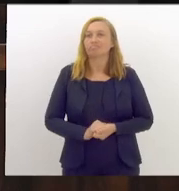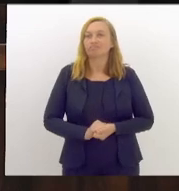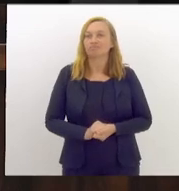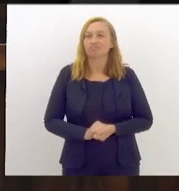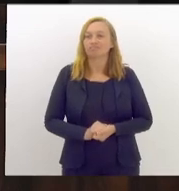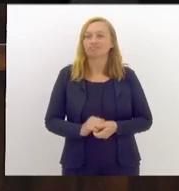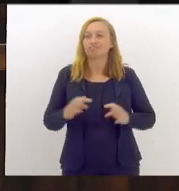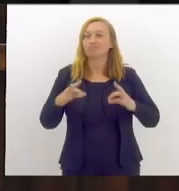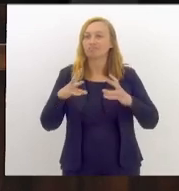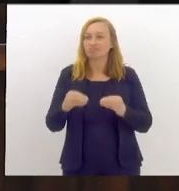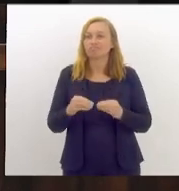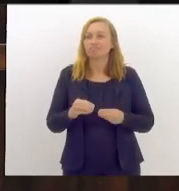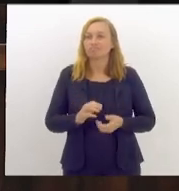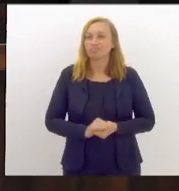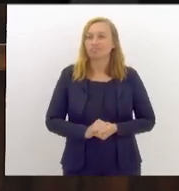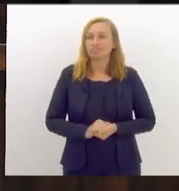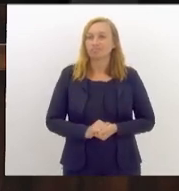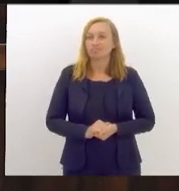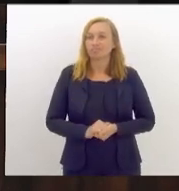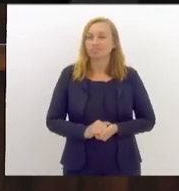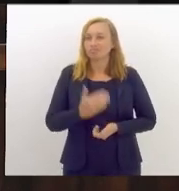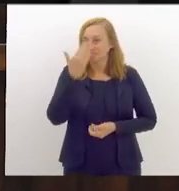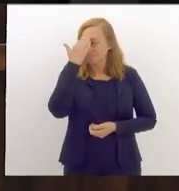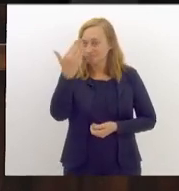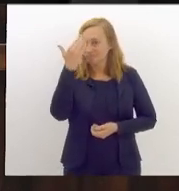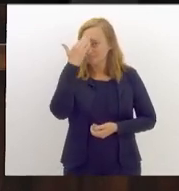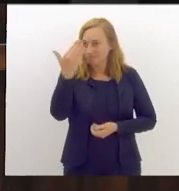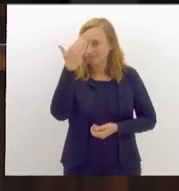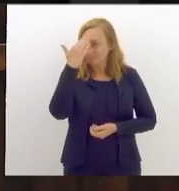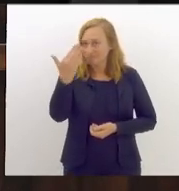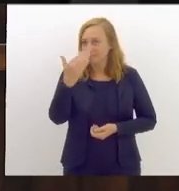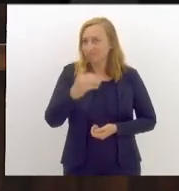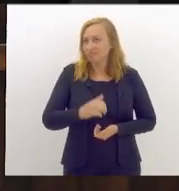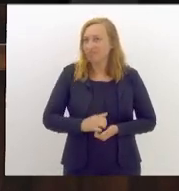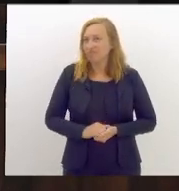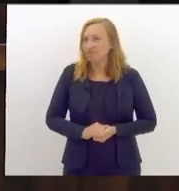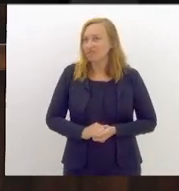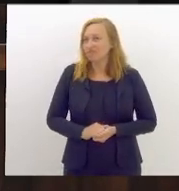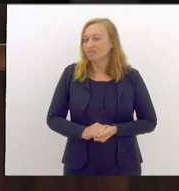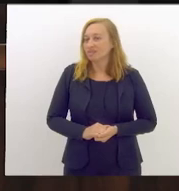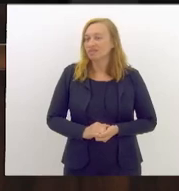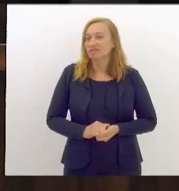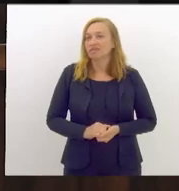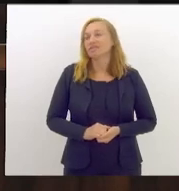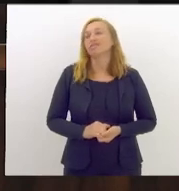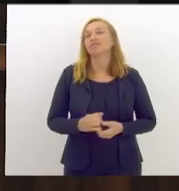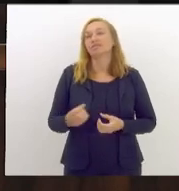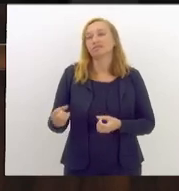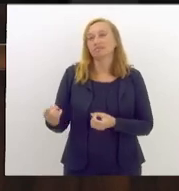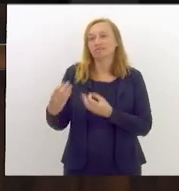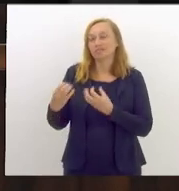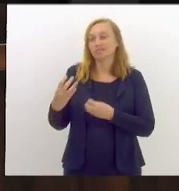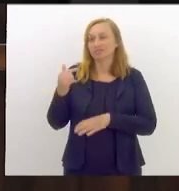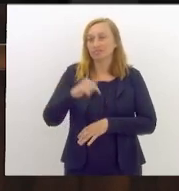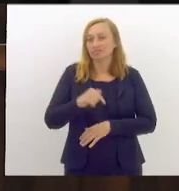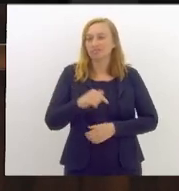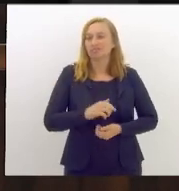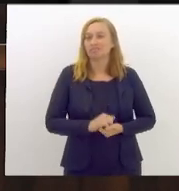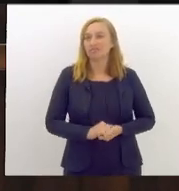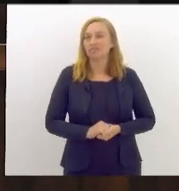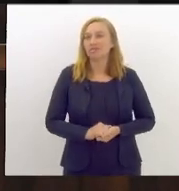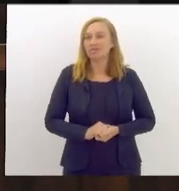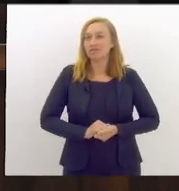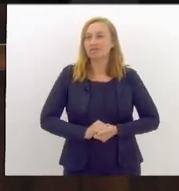todas e todos meu muito muito muito obrigado levo muitos ensinamentos daqui né